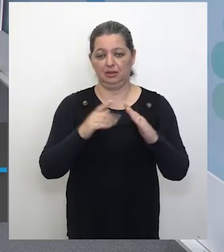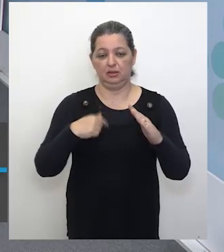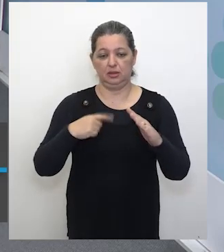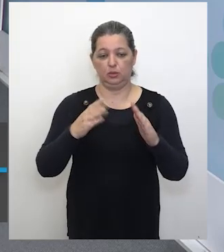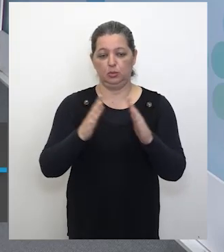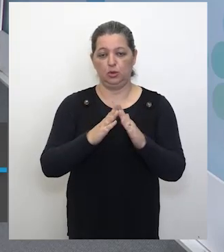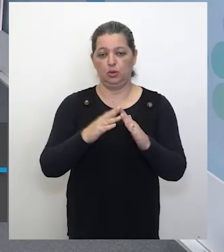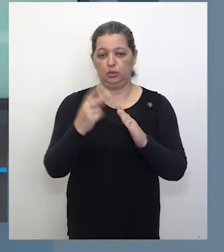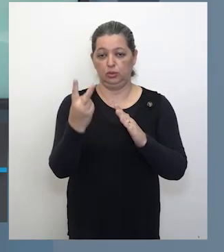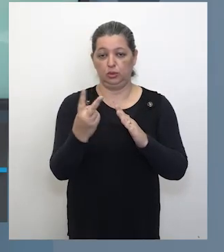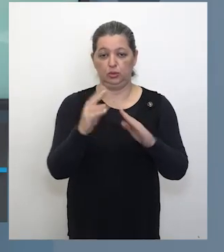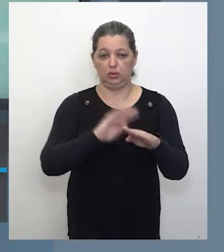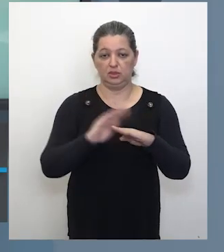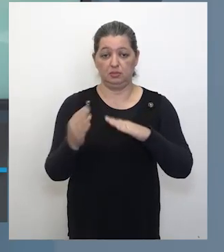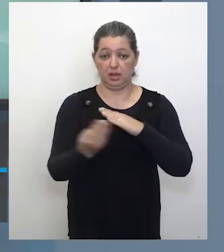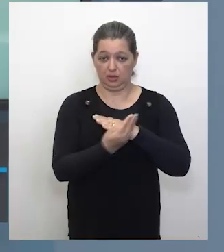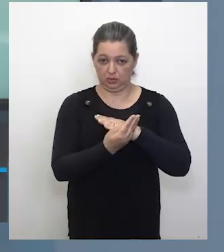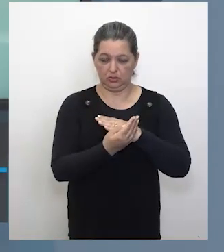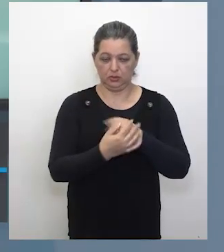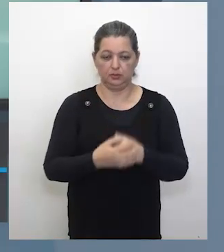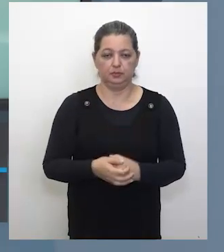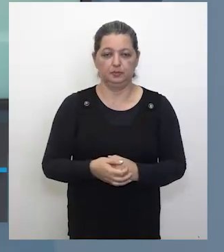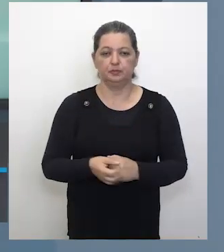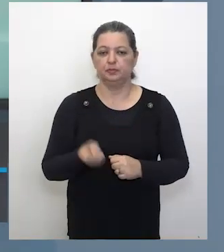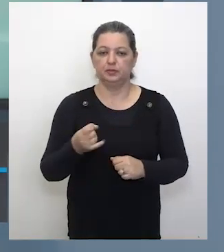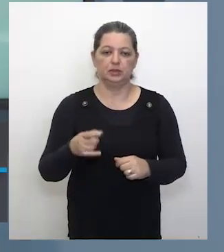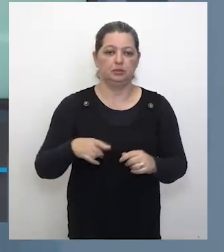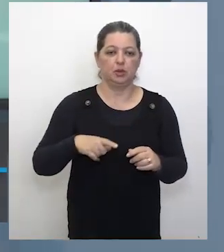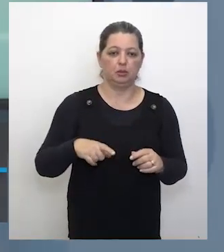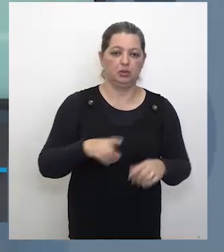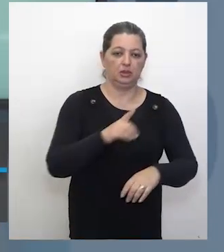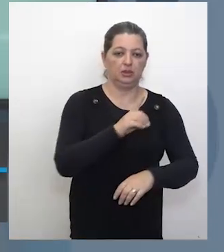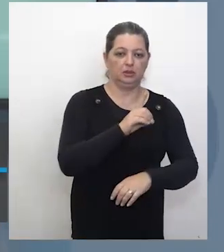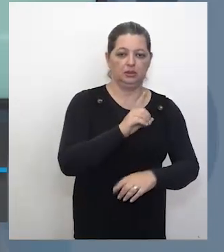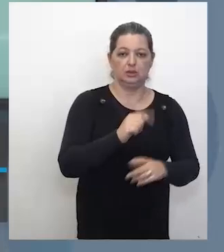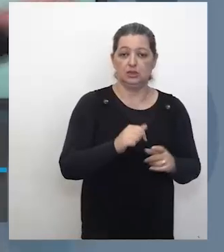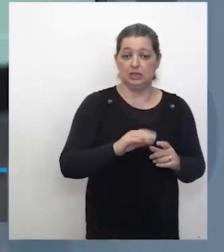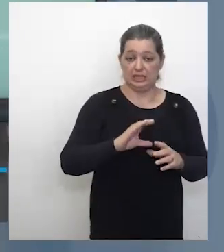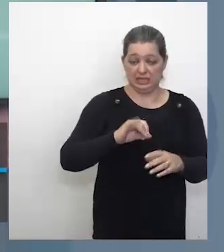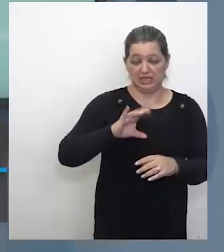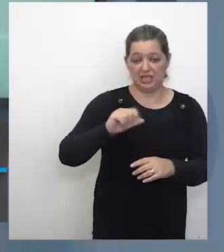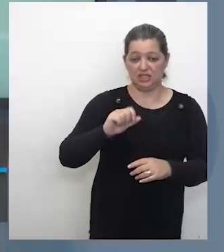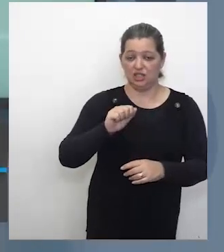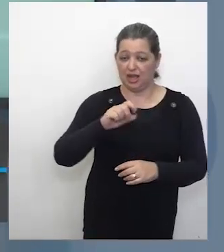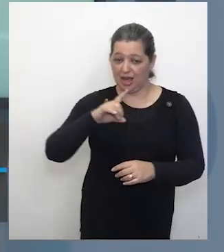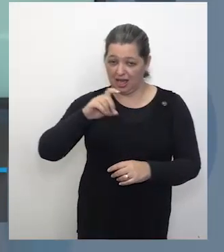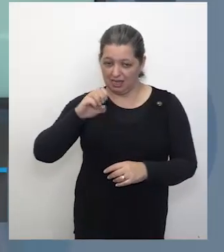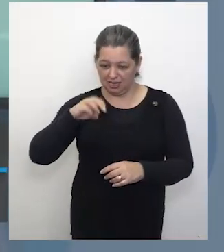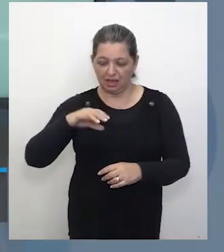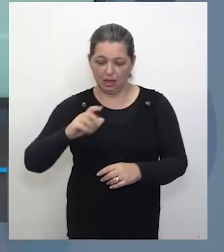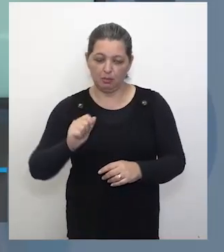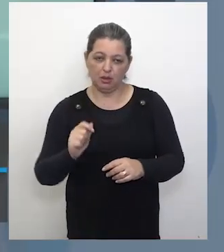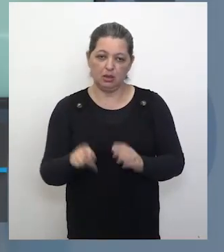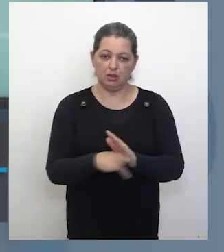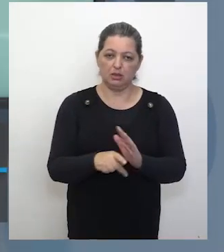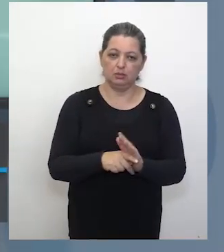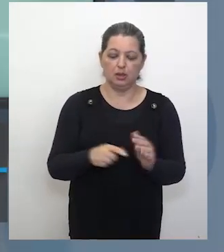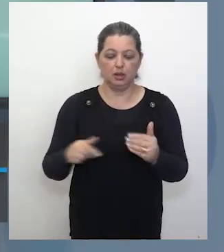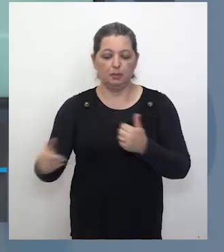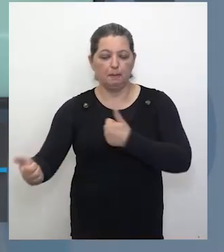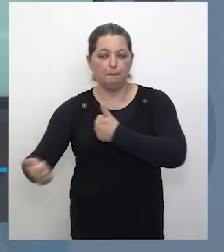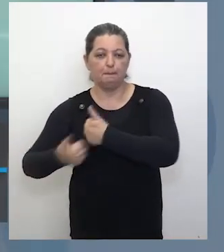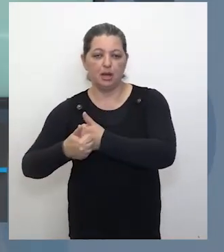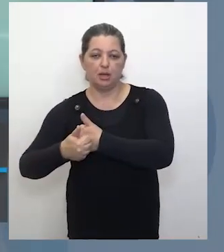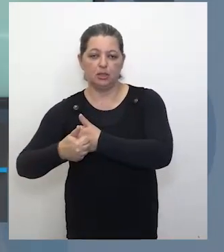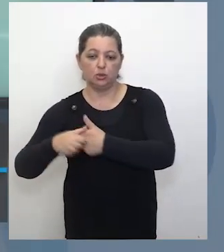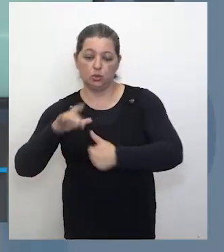bairros. Se eu colocar a Cidade Ademar ou eu colocar Vila Erna, a correspondência chega igual. Porque justamente o limite, que